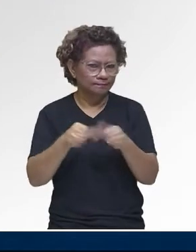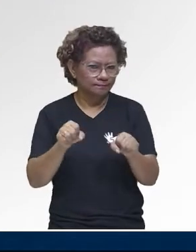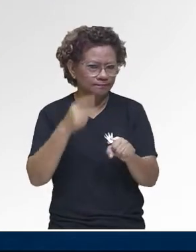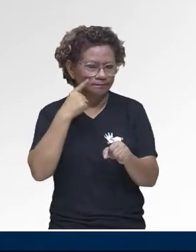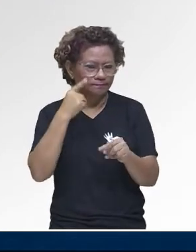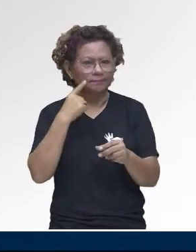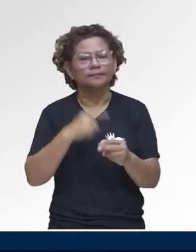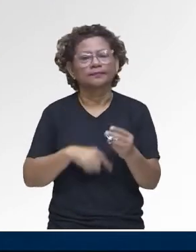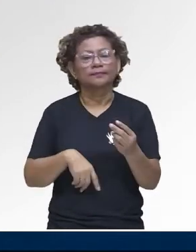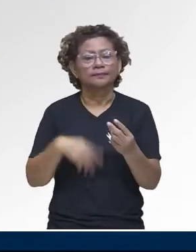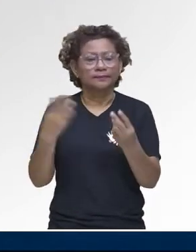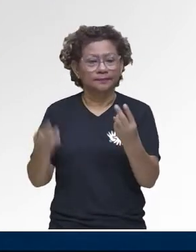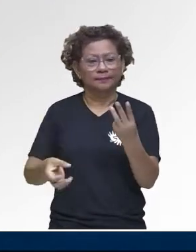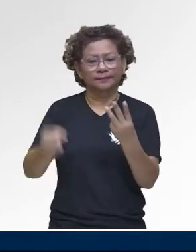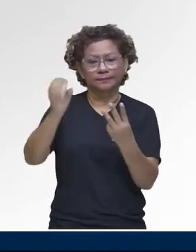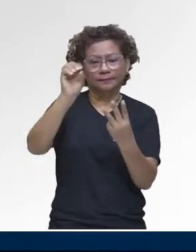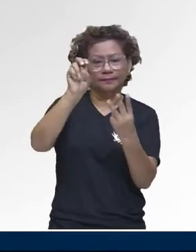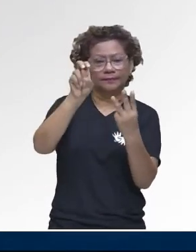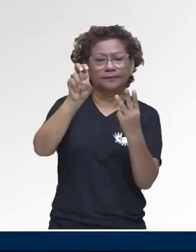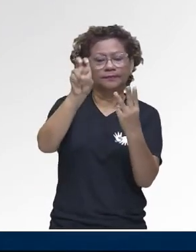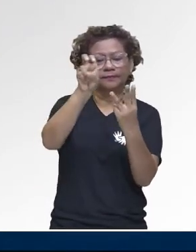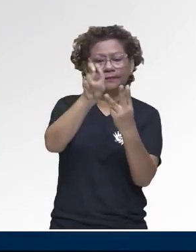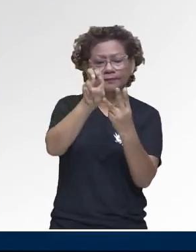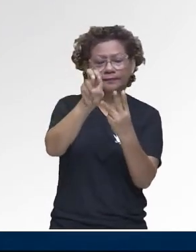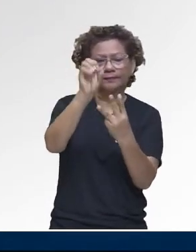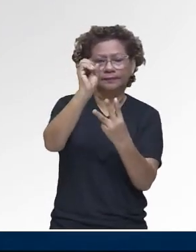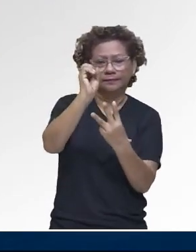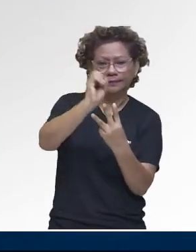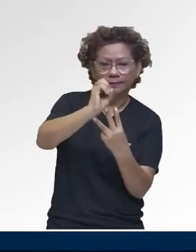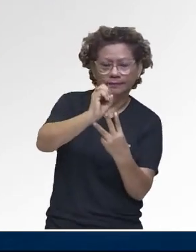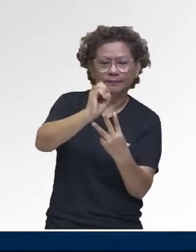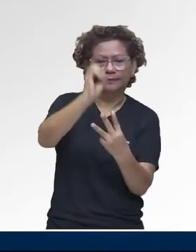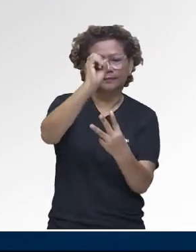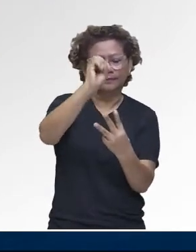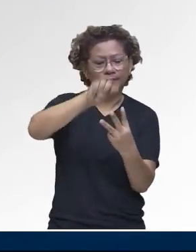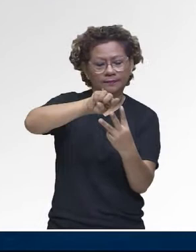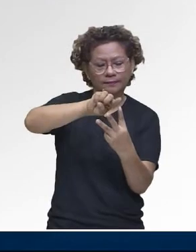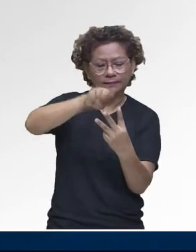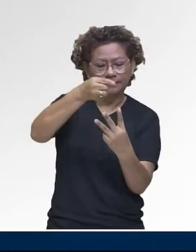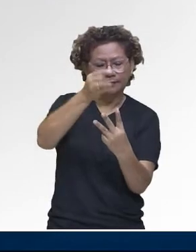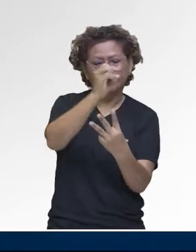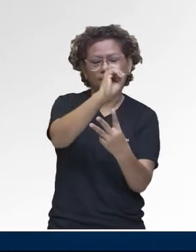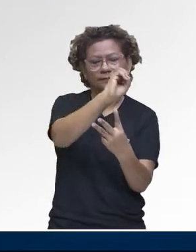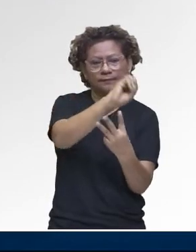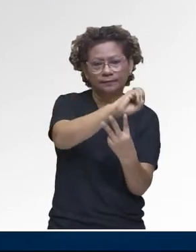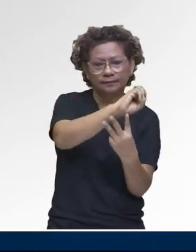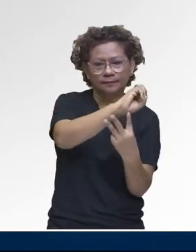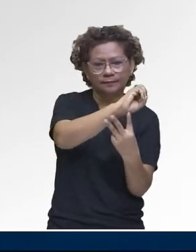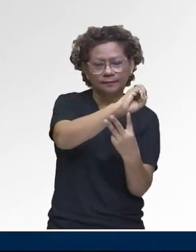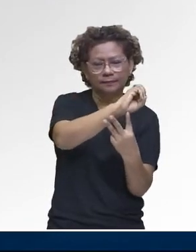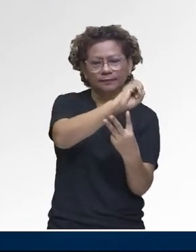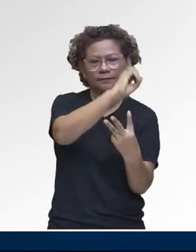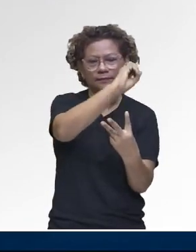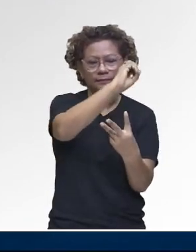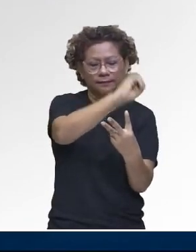número? Da mesma forma, nós vamos escrever o numerador 5 e vamos contar as casas